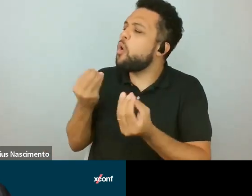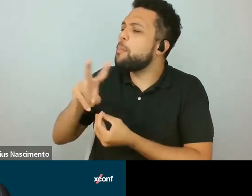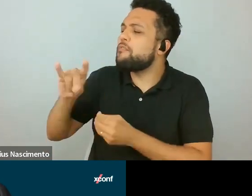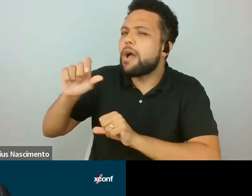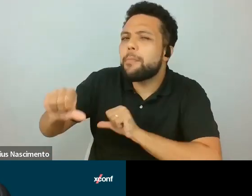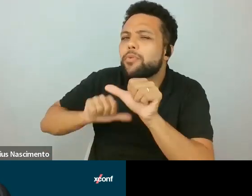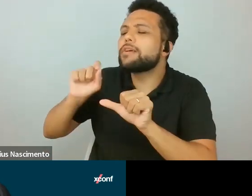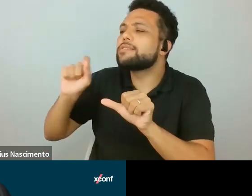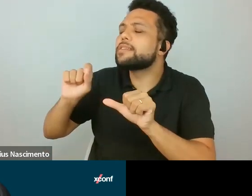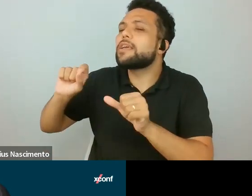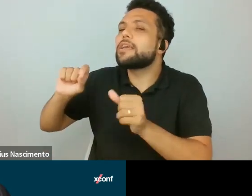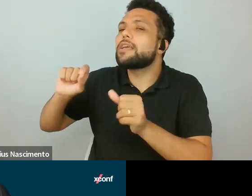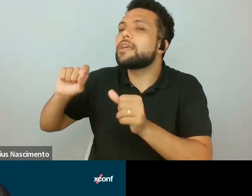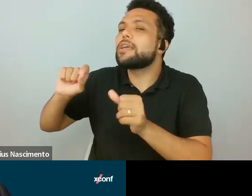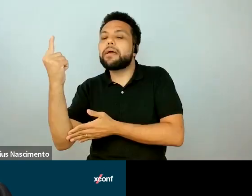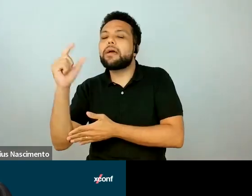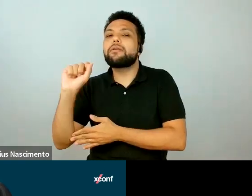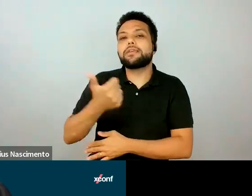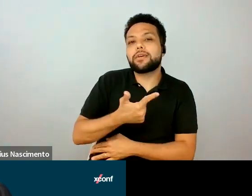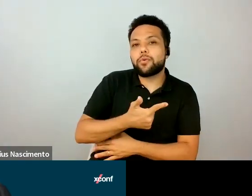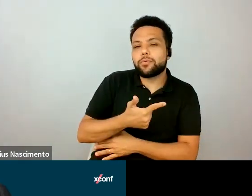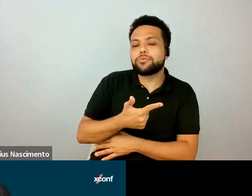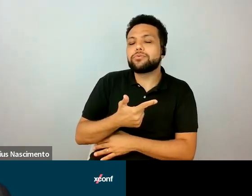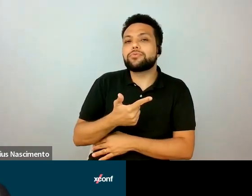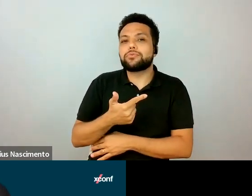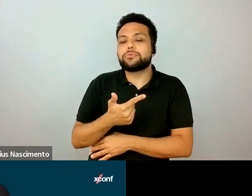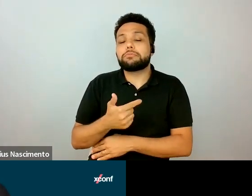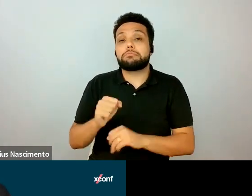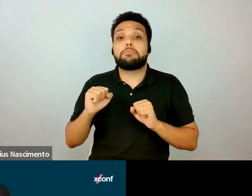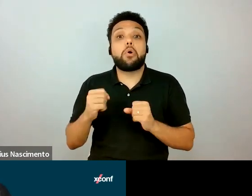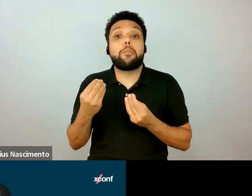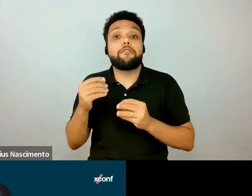quem está conduzindo o pareamento. Pode ser por